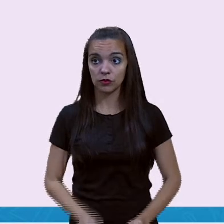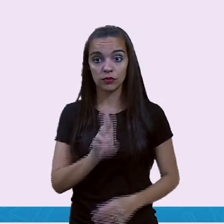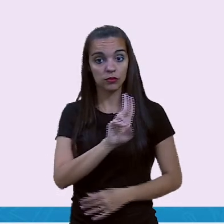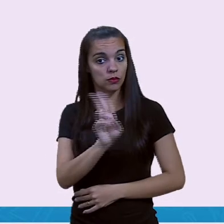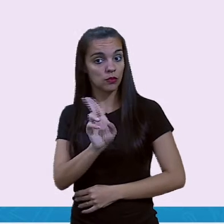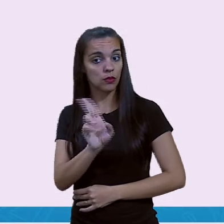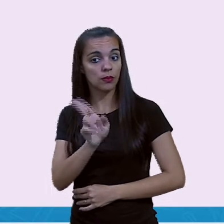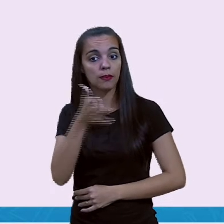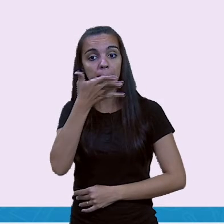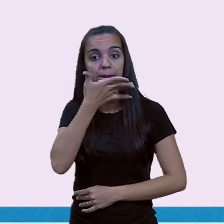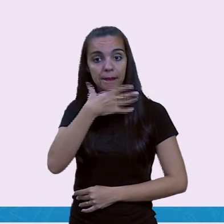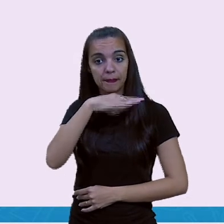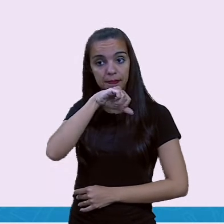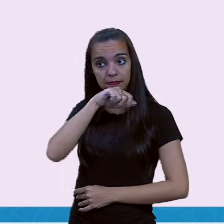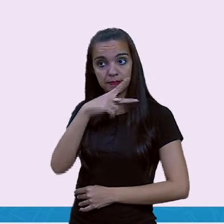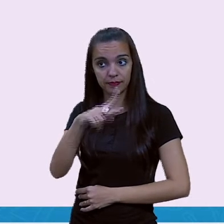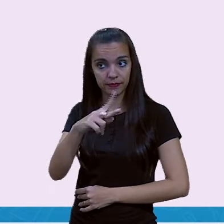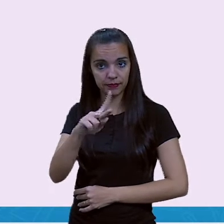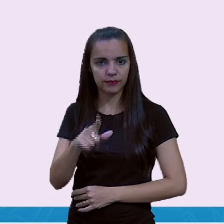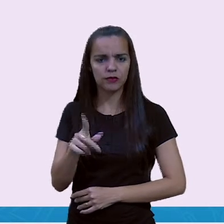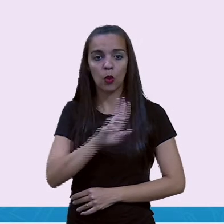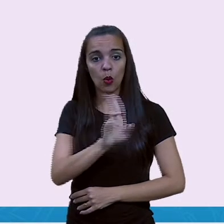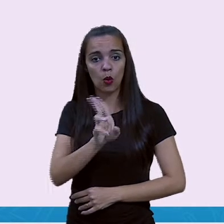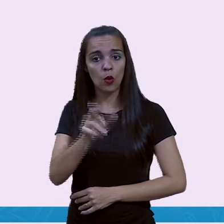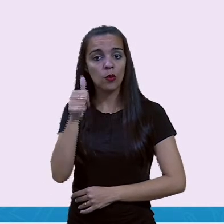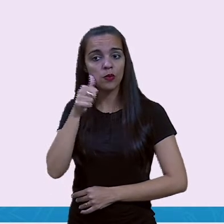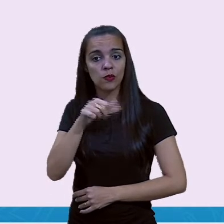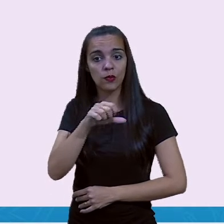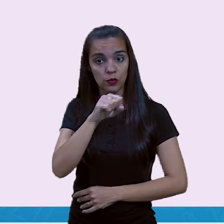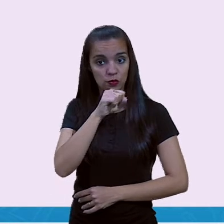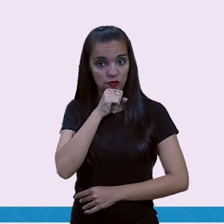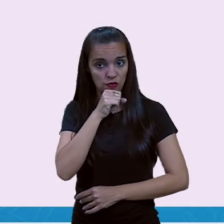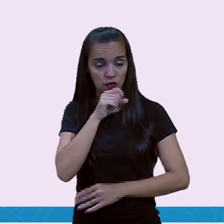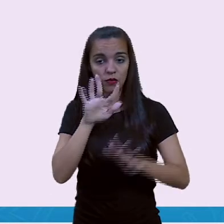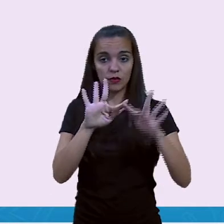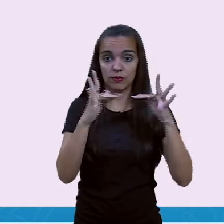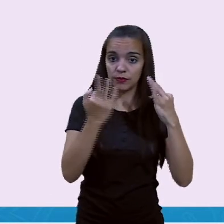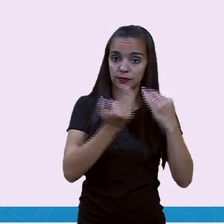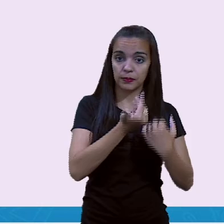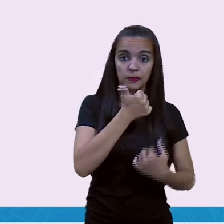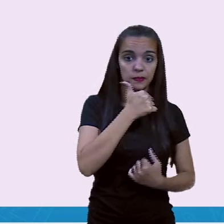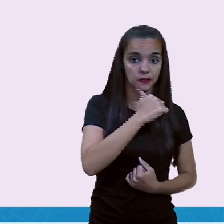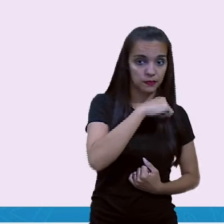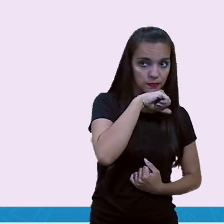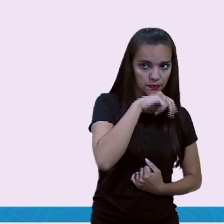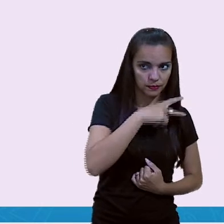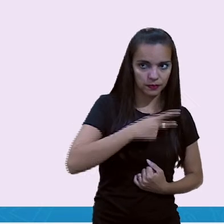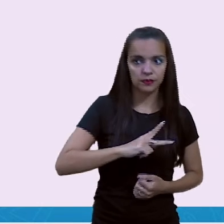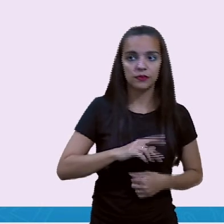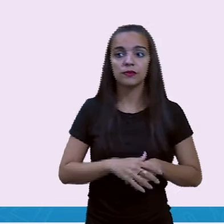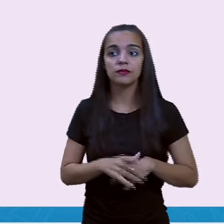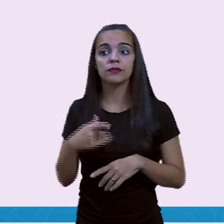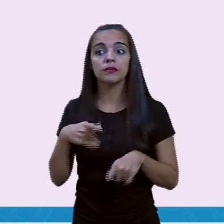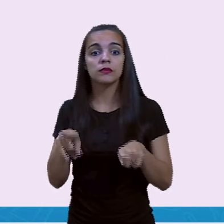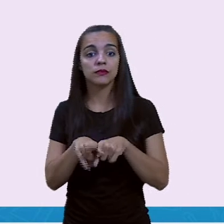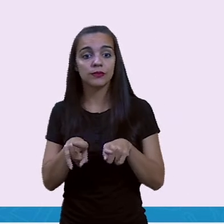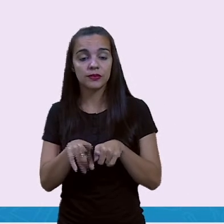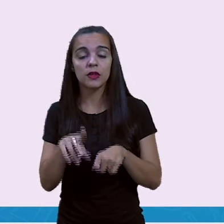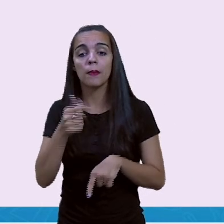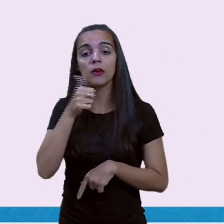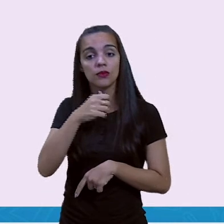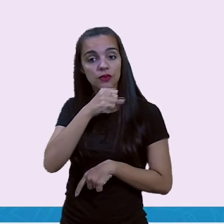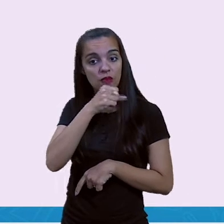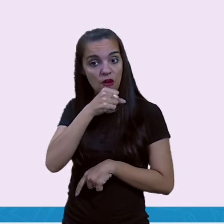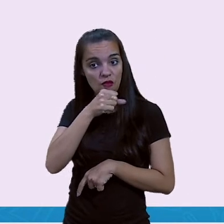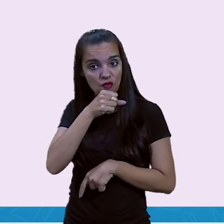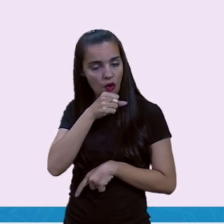dos pais, o nome dos avós, materno por parte de mãe e paterno